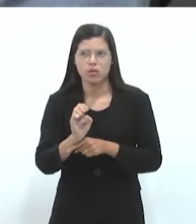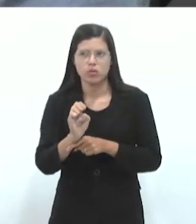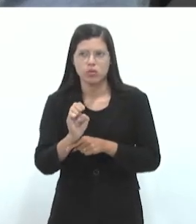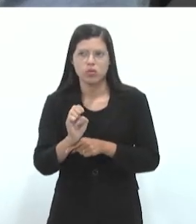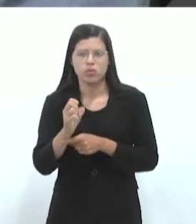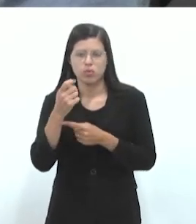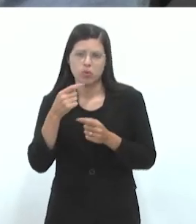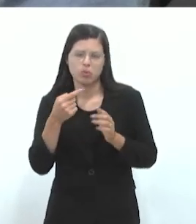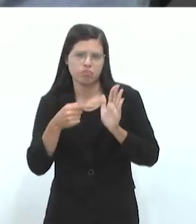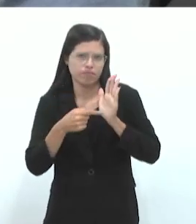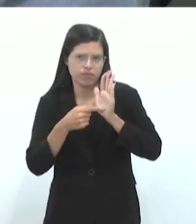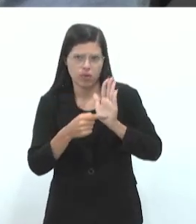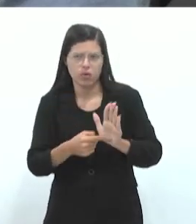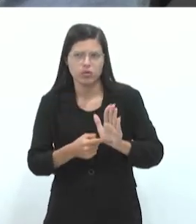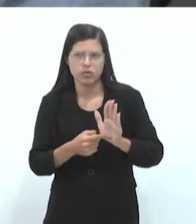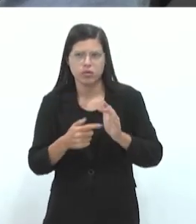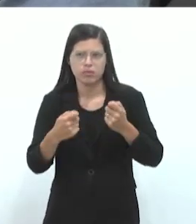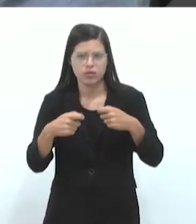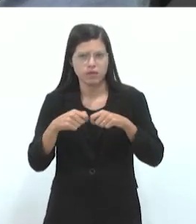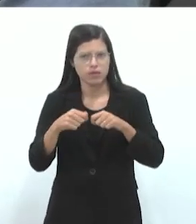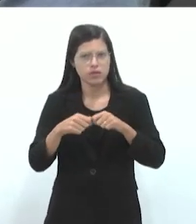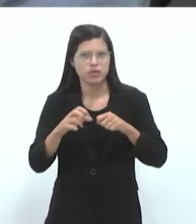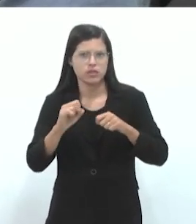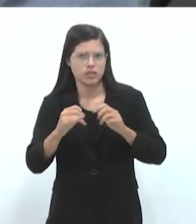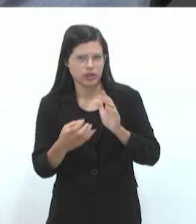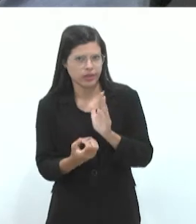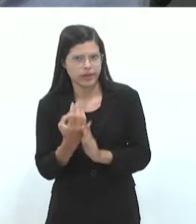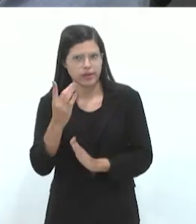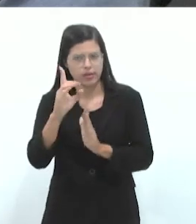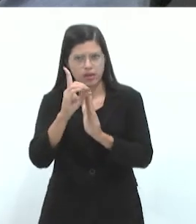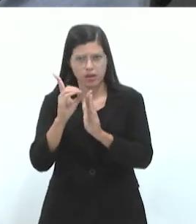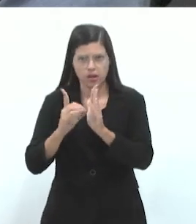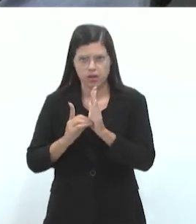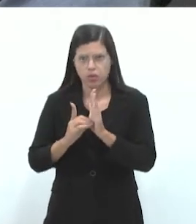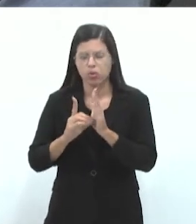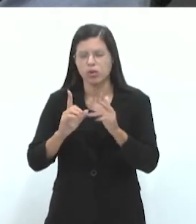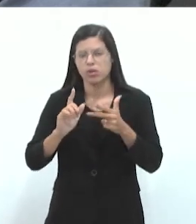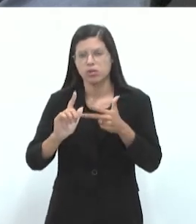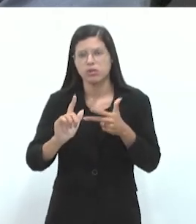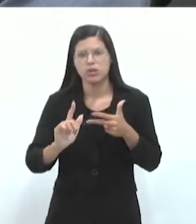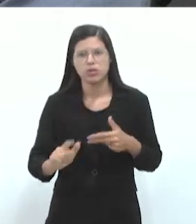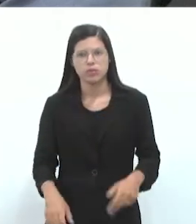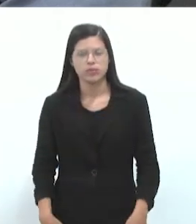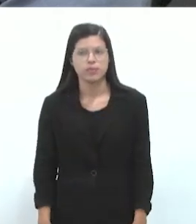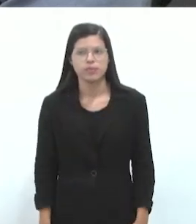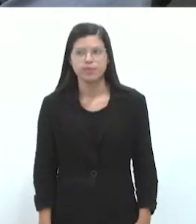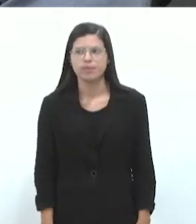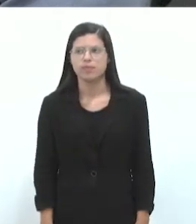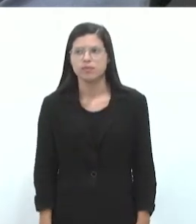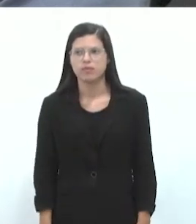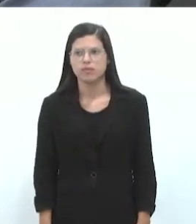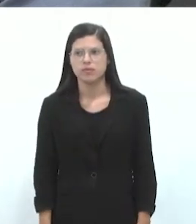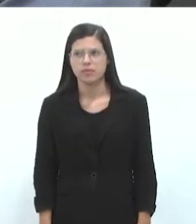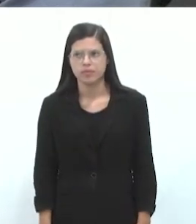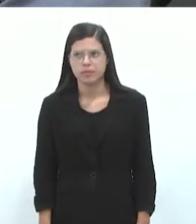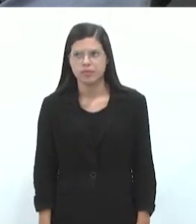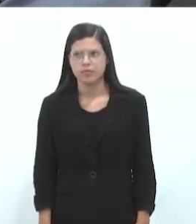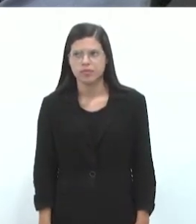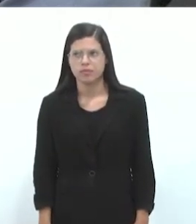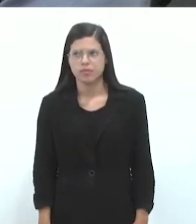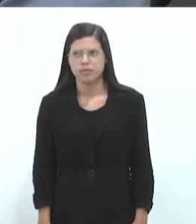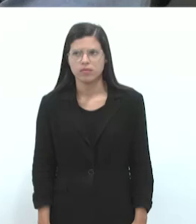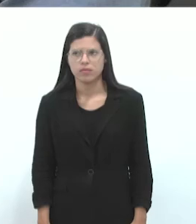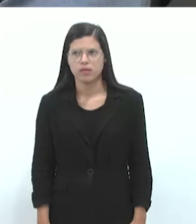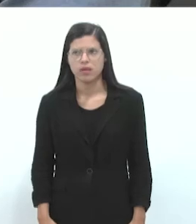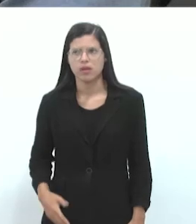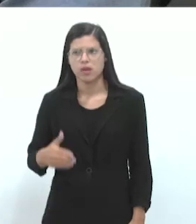disciplina o que tem que se fazer aqui em termos de decreto legislativo. Bom, aí eu fui entender,